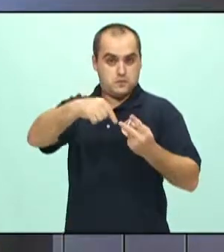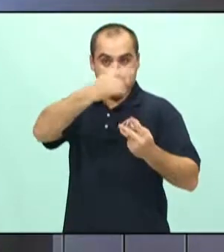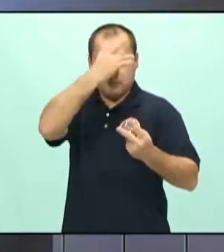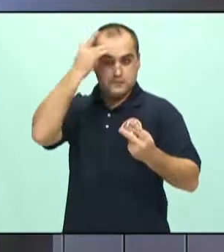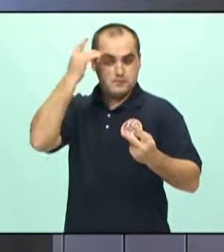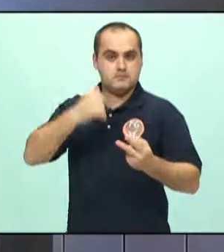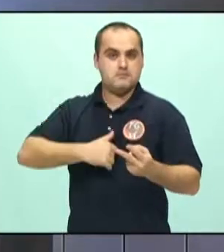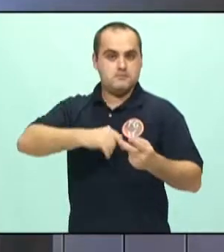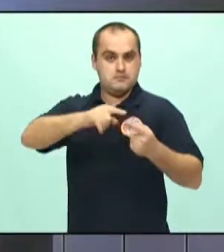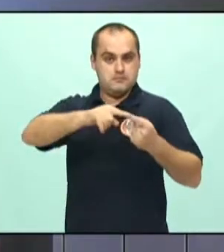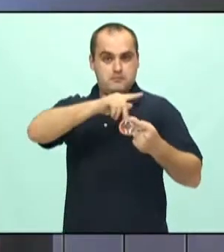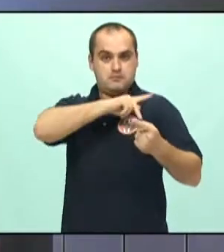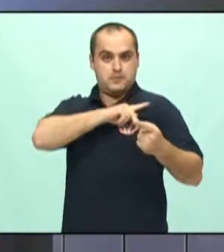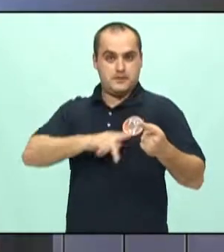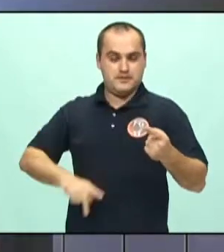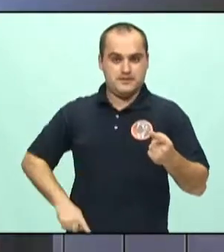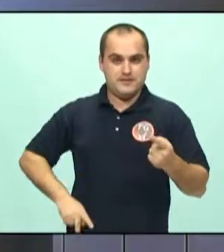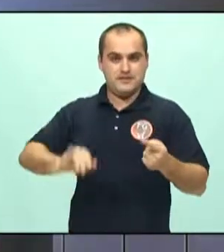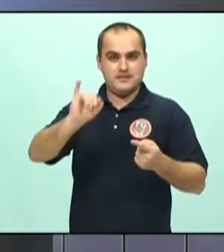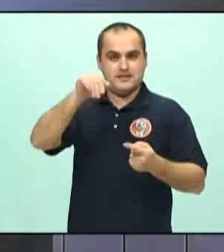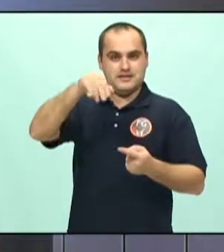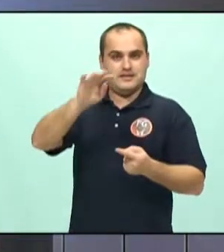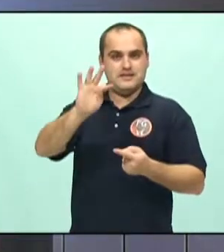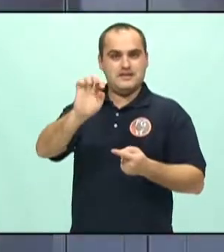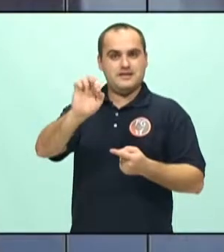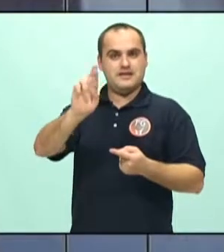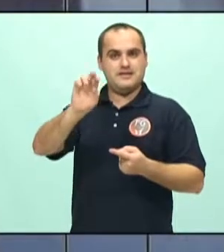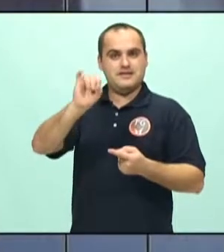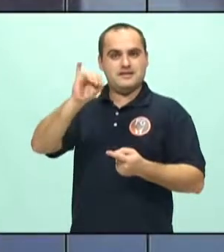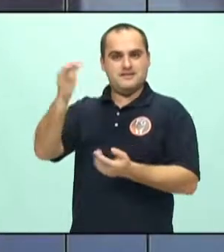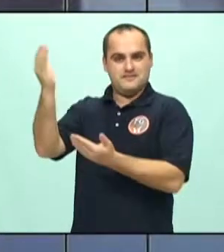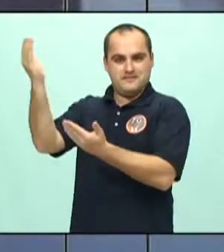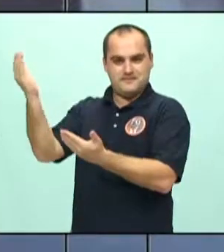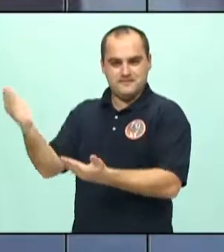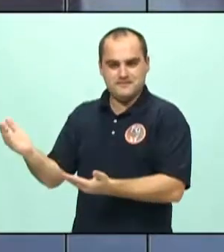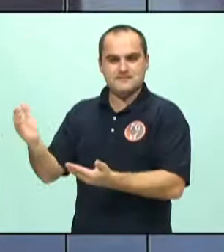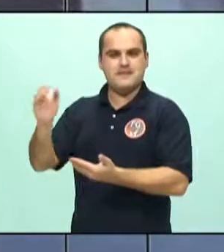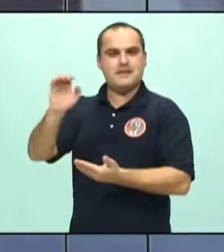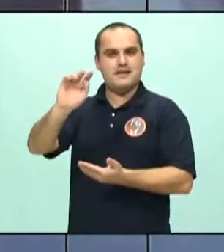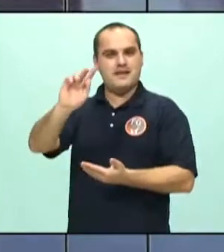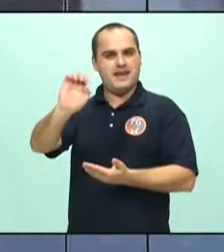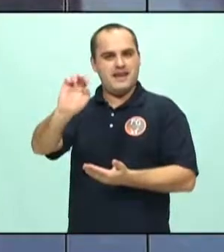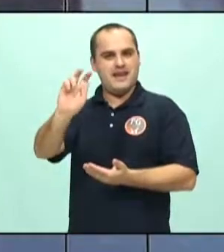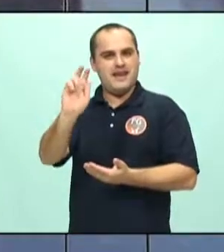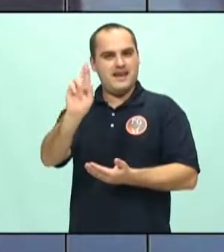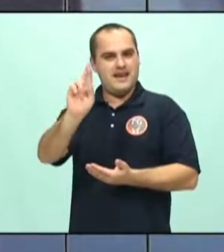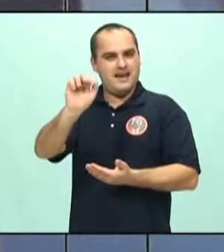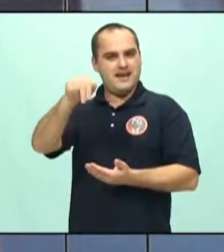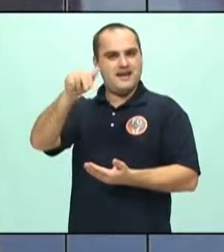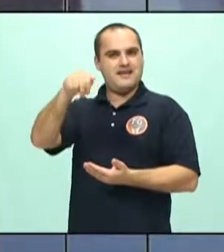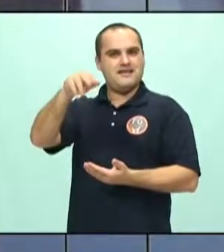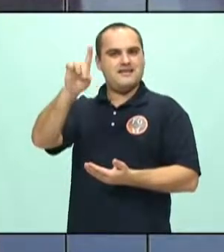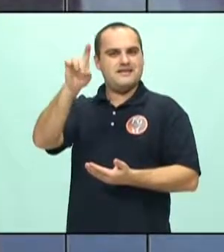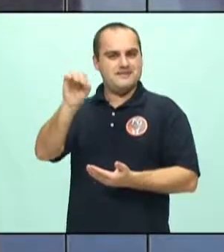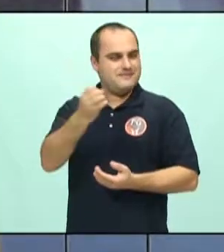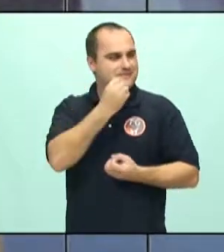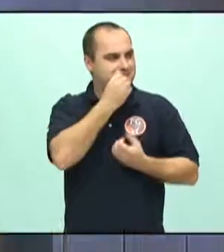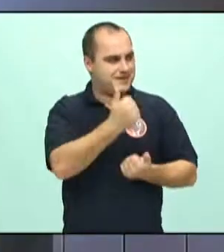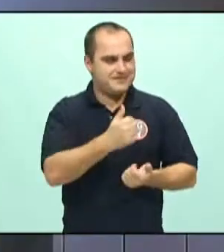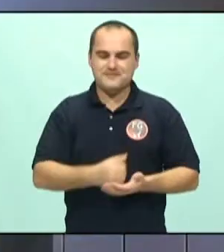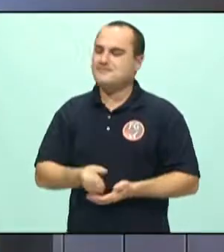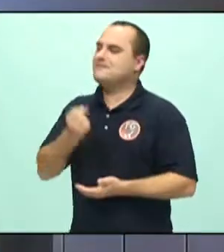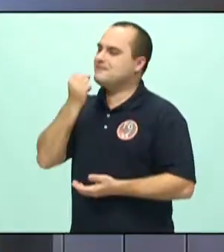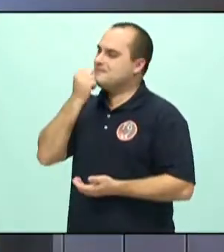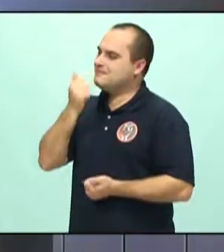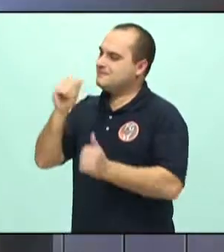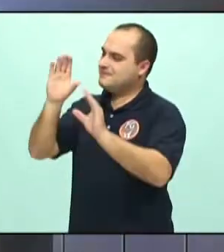da Intersindical dos Trabalhadores Portuários, Hernando Alves Júnior. Olá, tudo bem, Hernando? Olá, tudo bem? Boa noite.